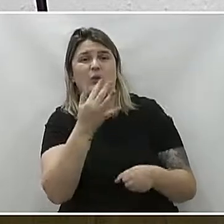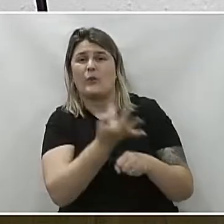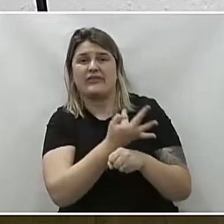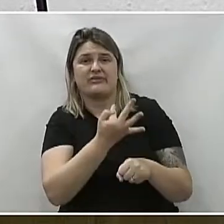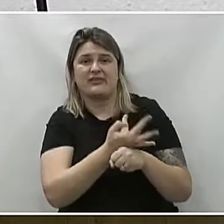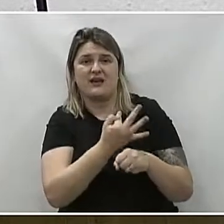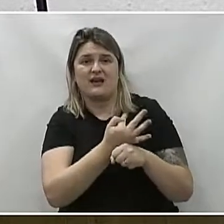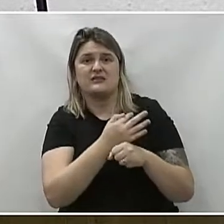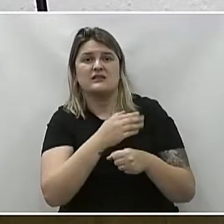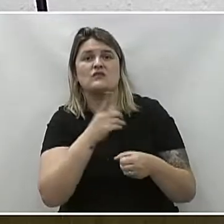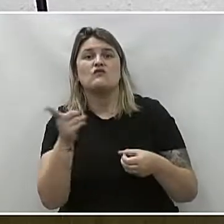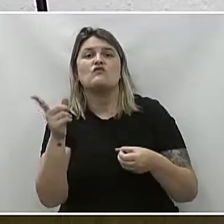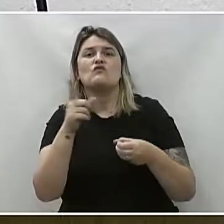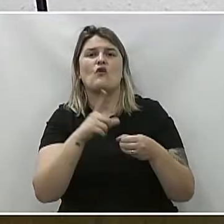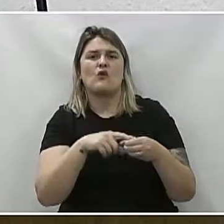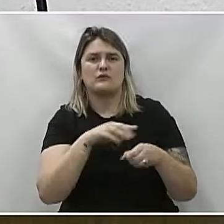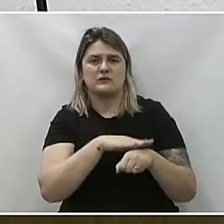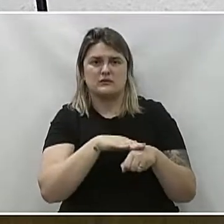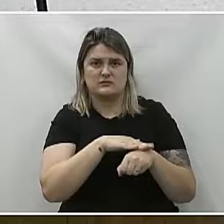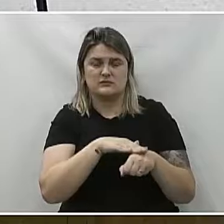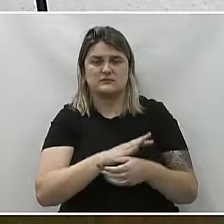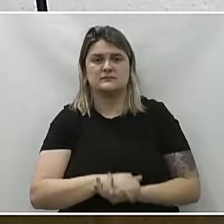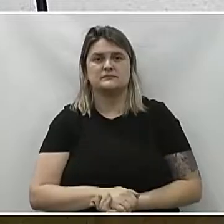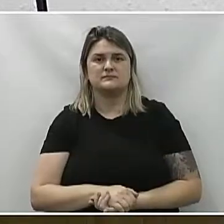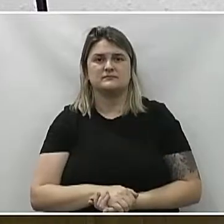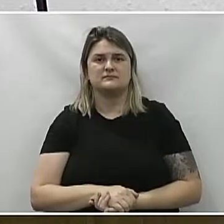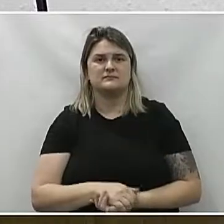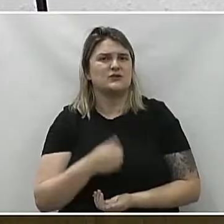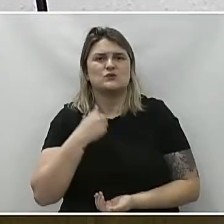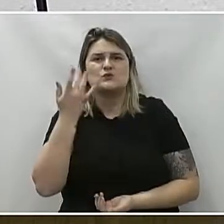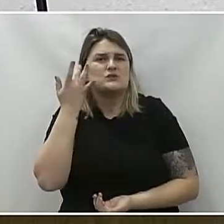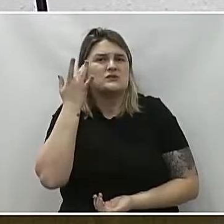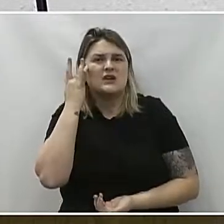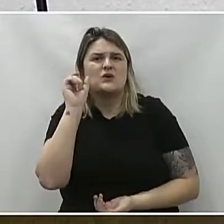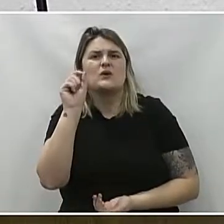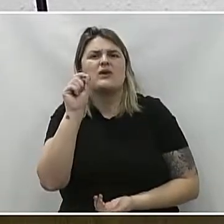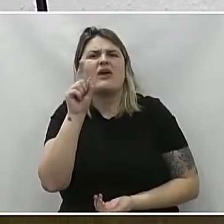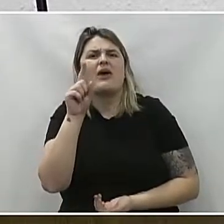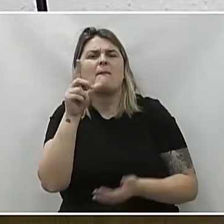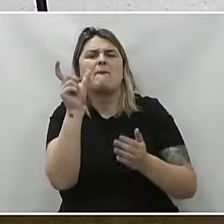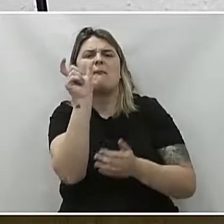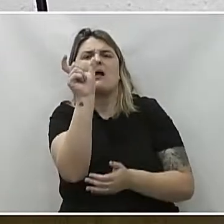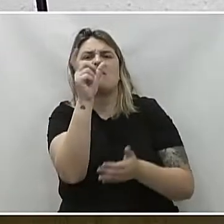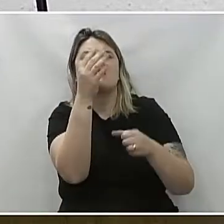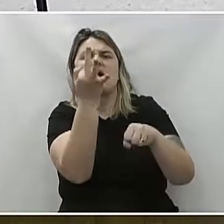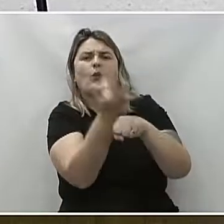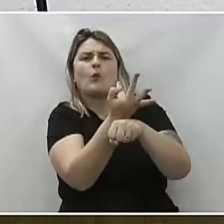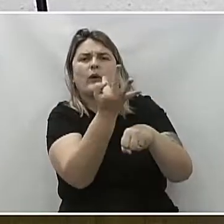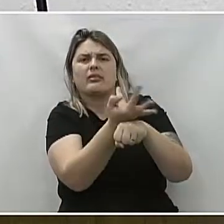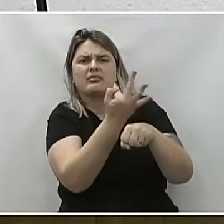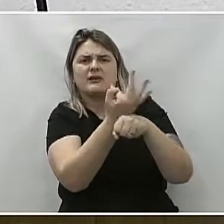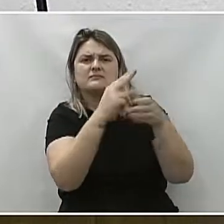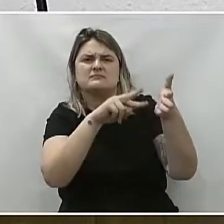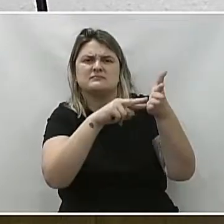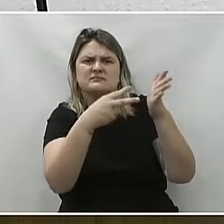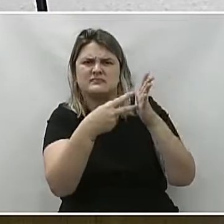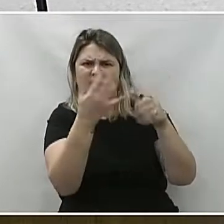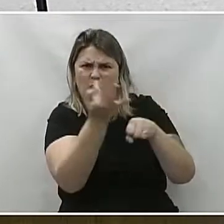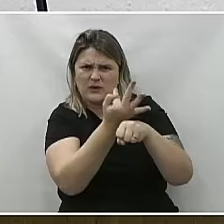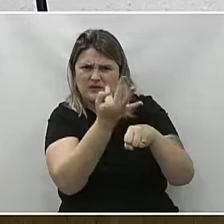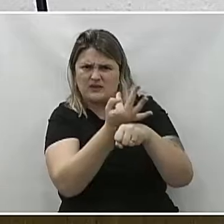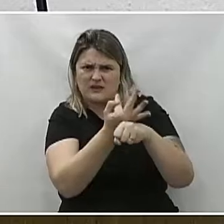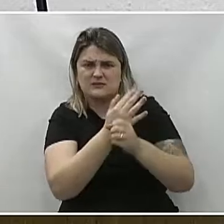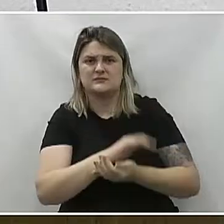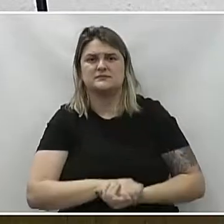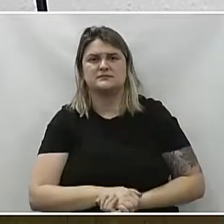gente dá um jeito e volta a conversar. Não sei o que ele define de aguentar. Vocês sabem o que os pacientes de